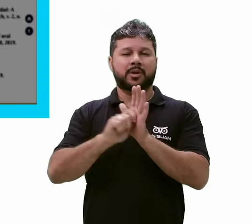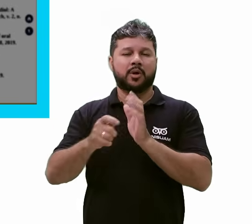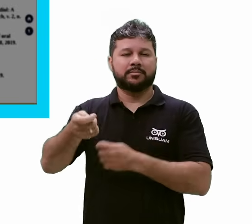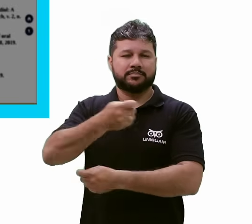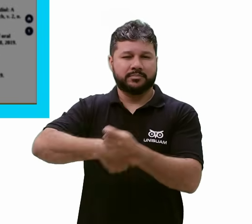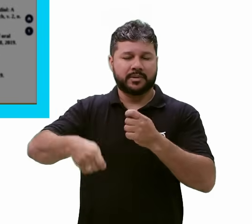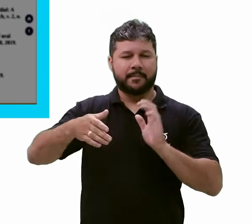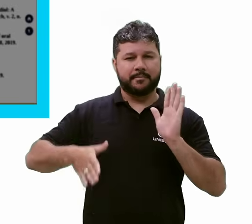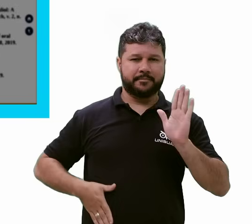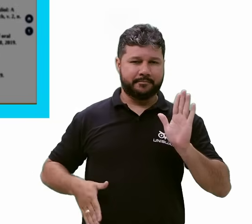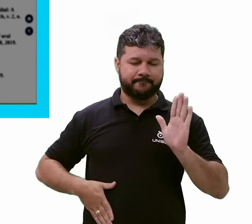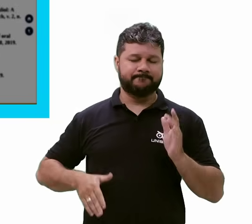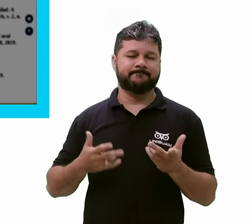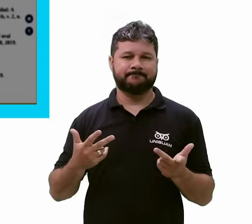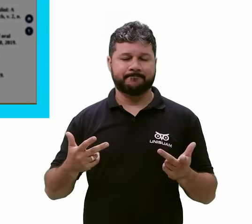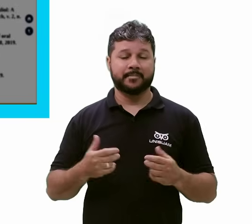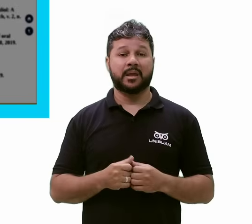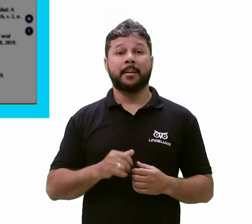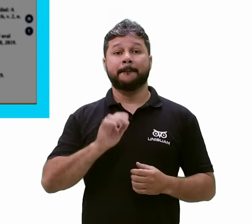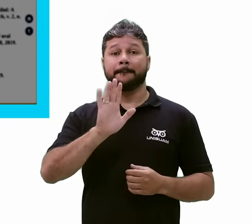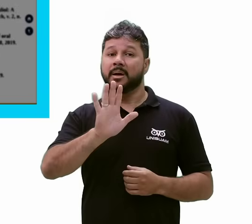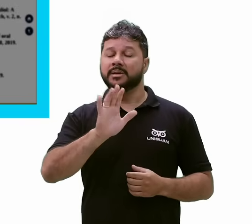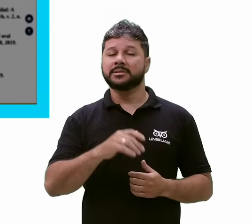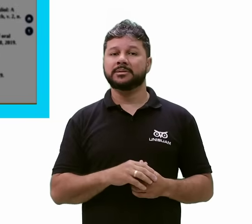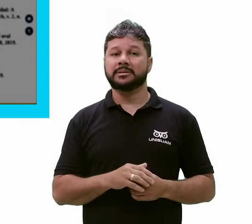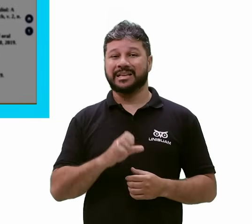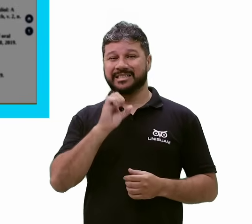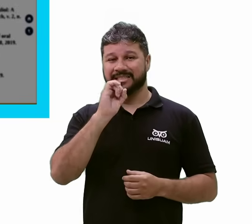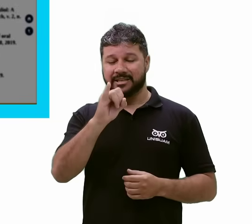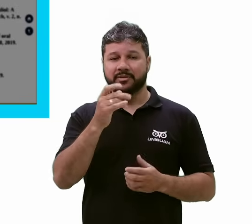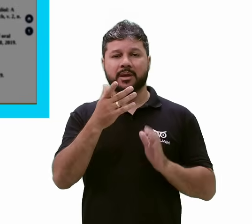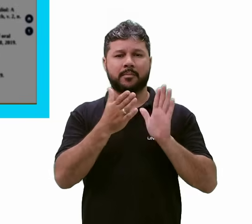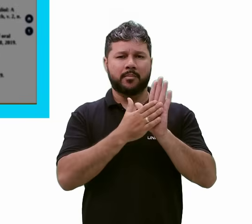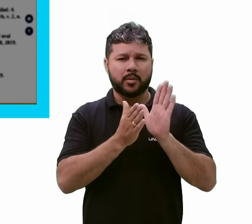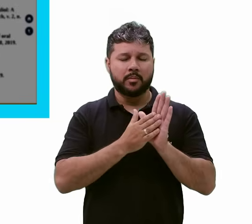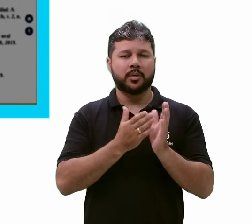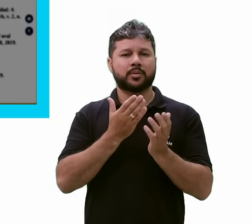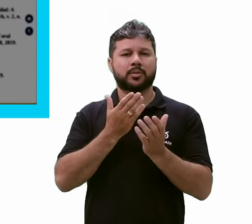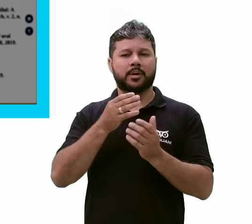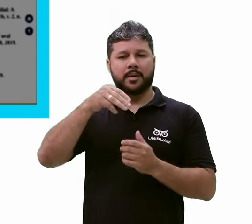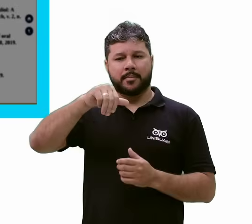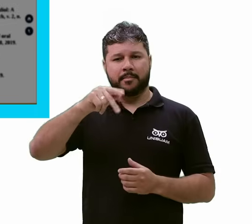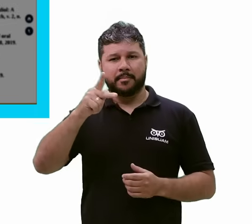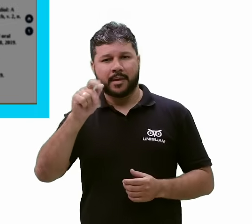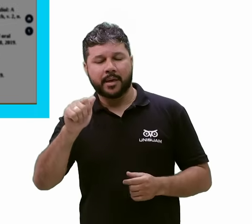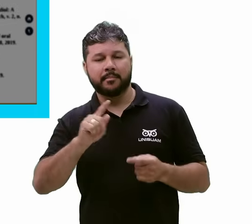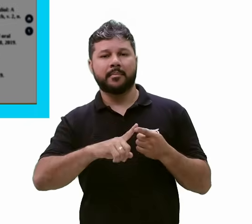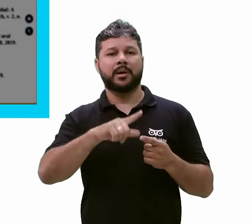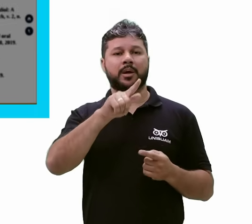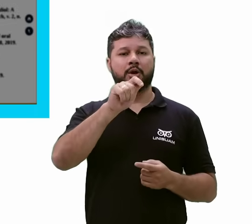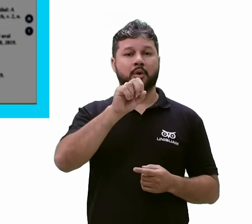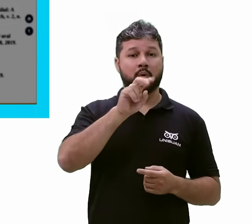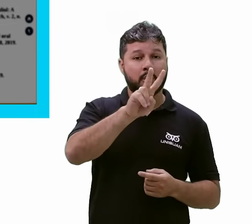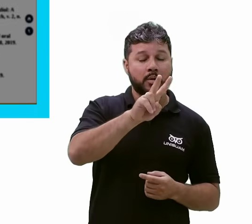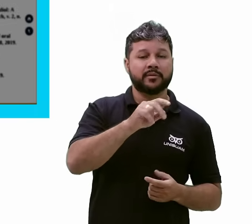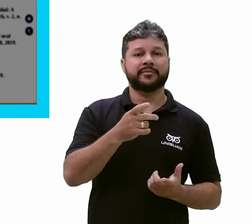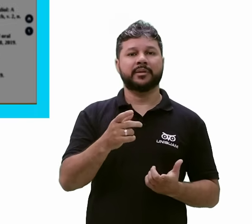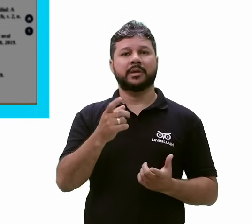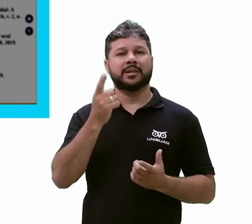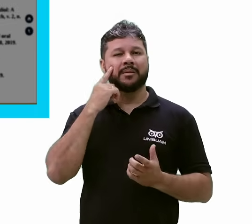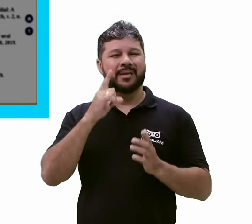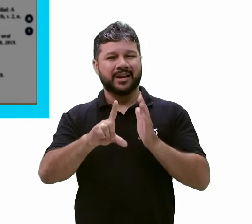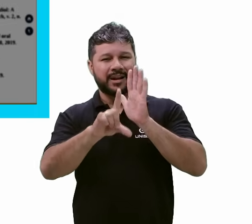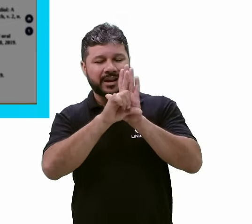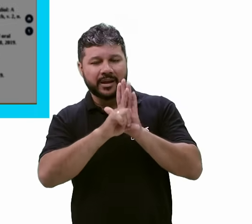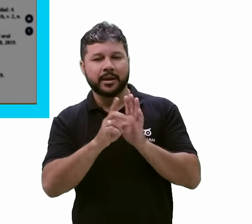drogas. Então mas assim, se você procura em dados do mapa, dados do Gov, sempre que vocês